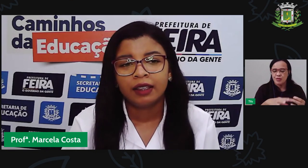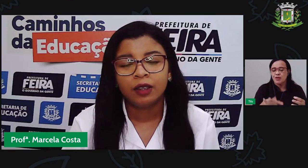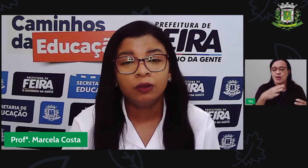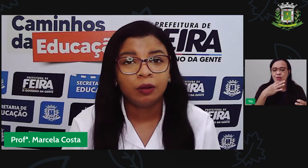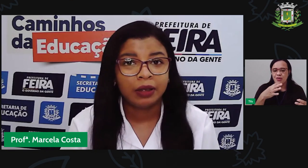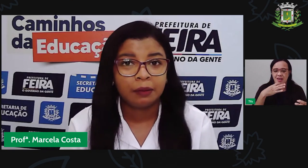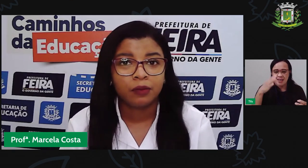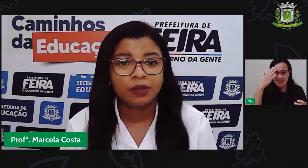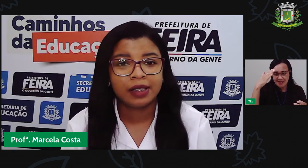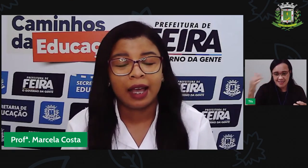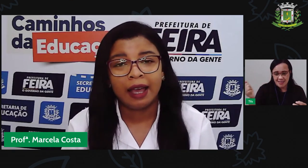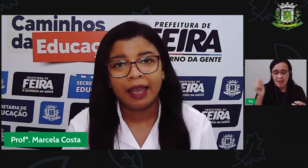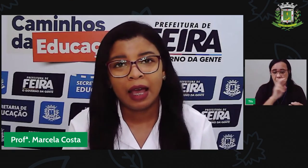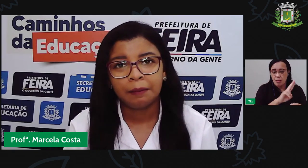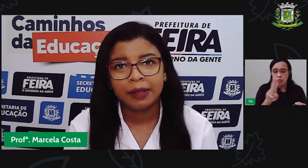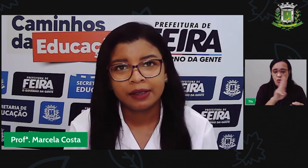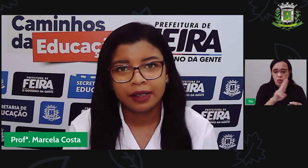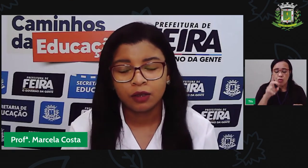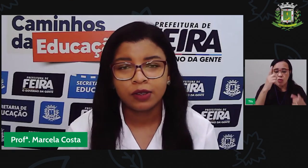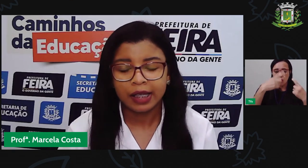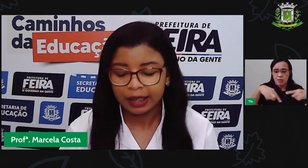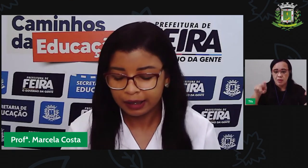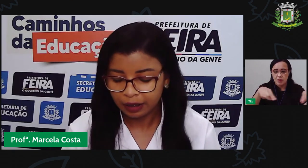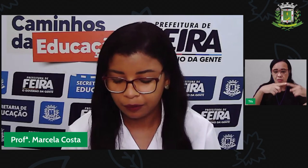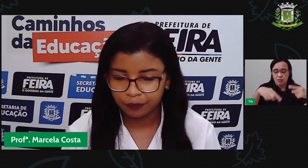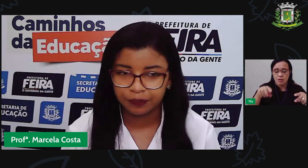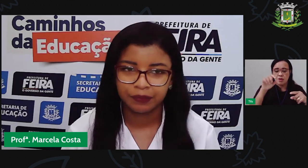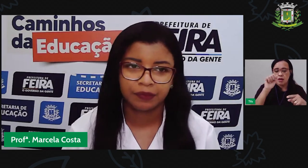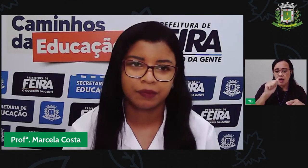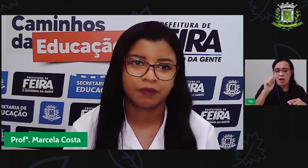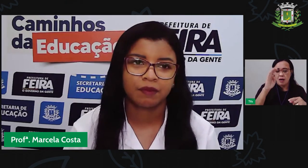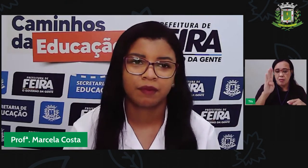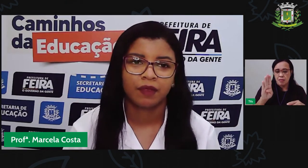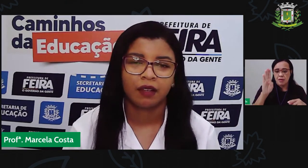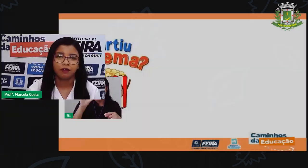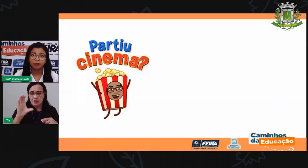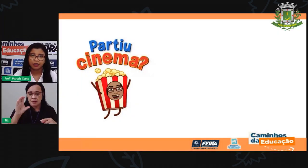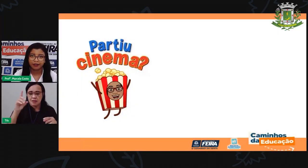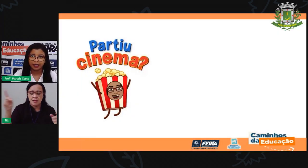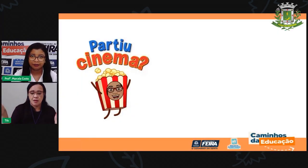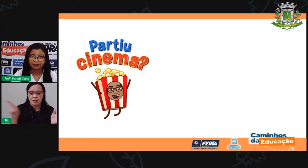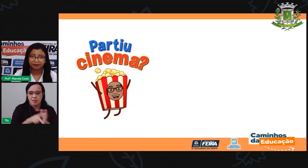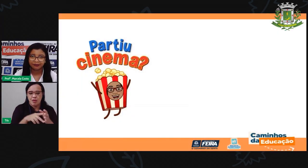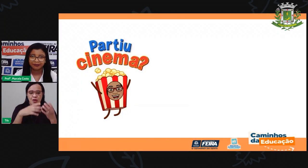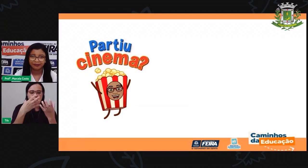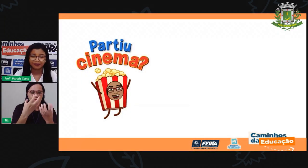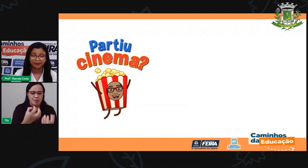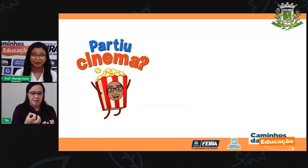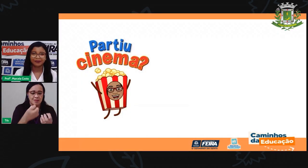E o nome da música é ABC do sertão. Vamos ver?